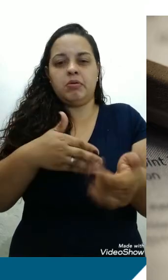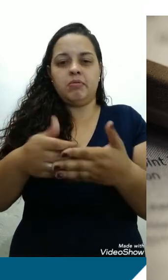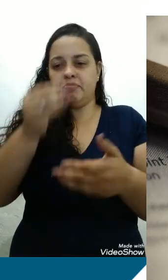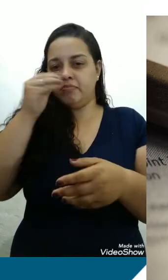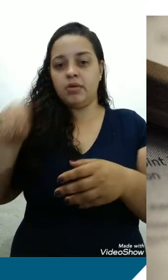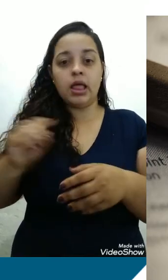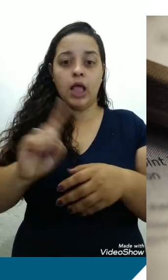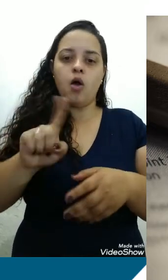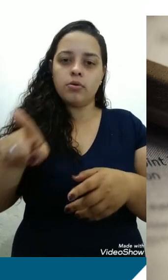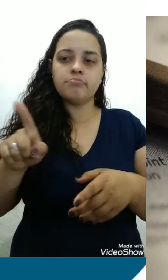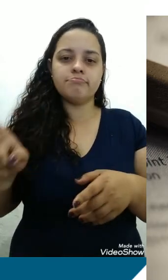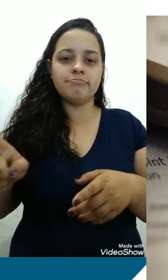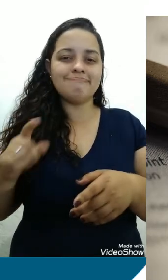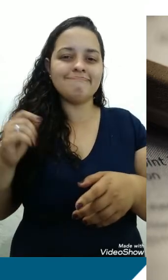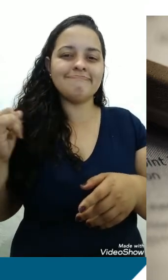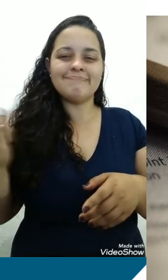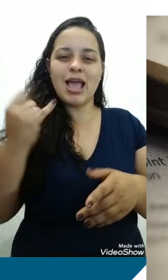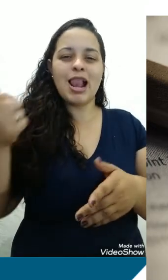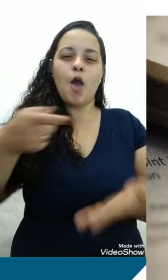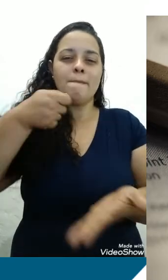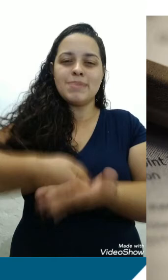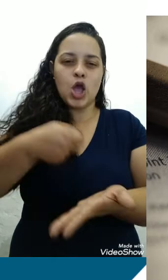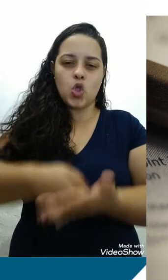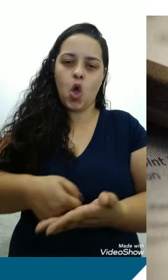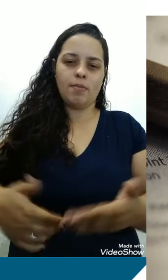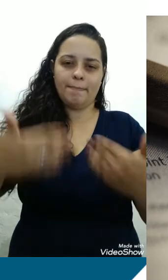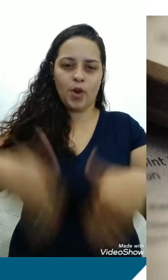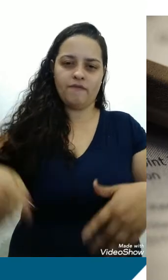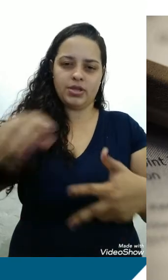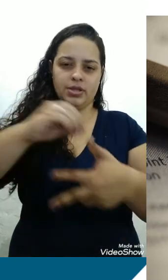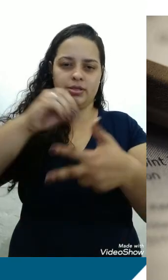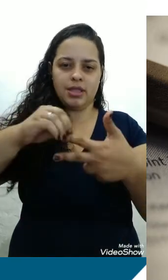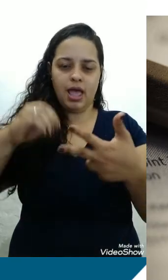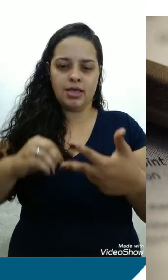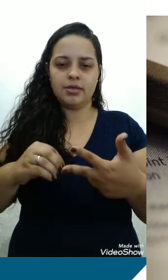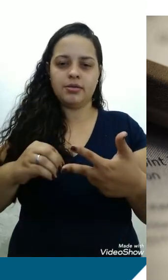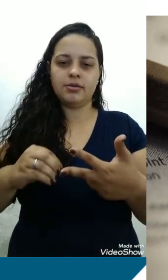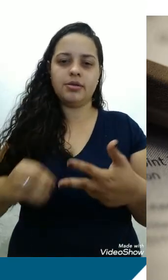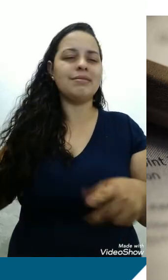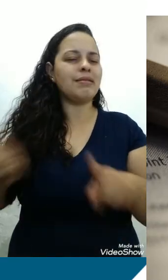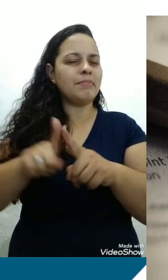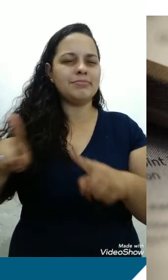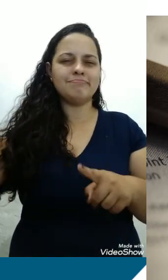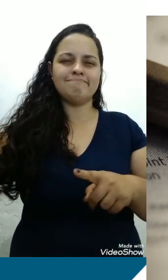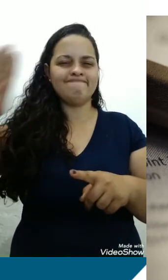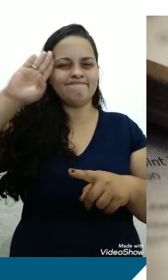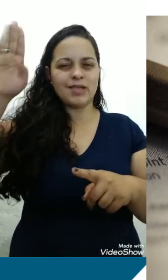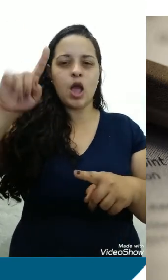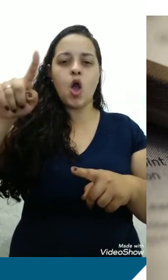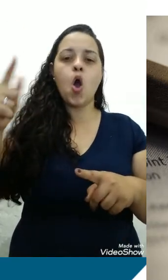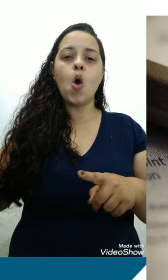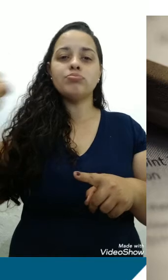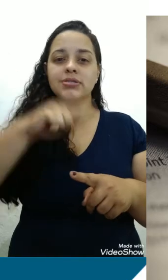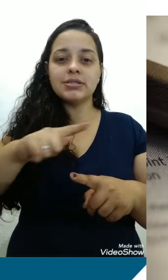repertório sociocultural. Pelo contrário, ele é obrigatório na redação do Enem e, ainda mais, ele é crucial para que